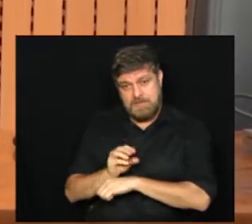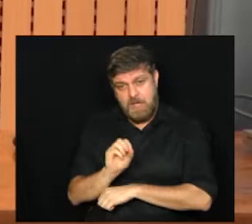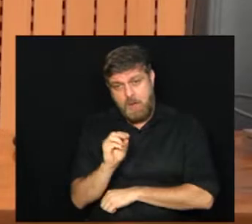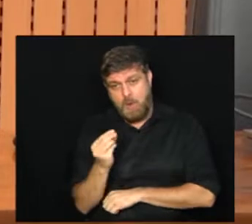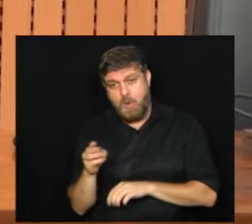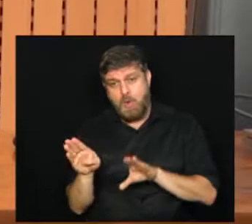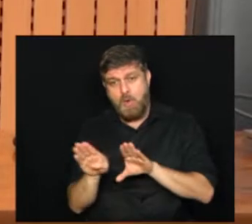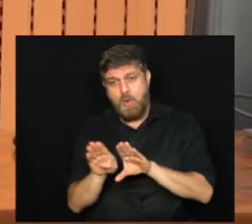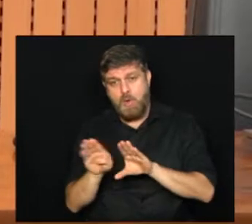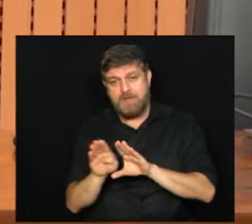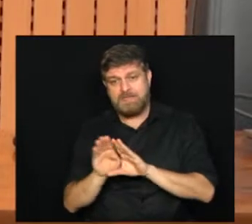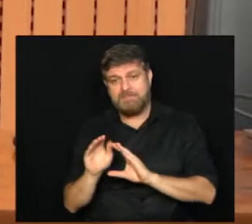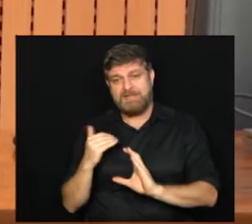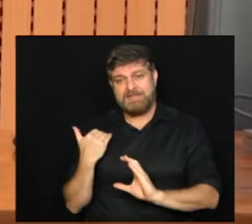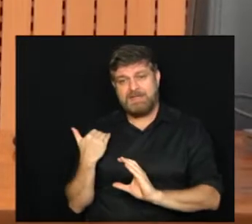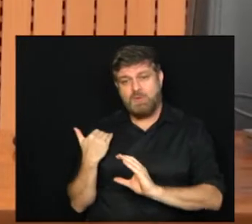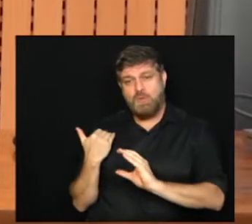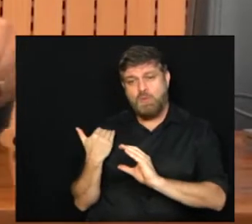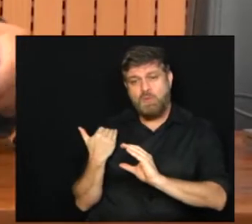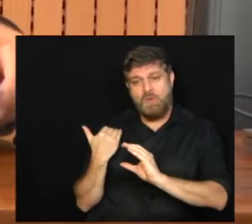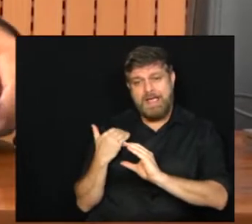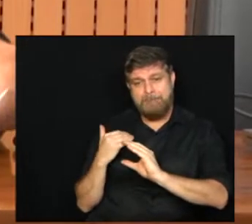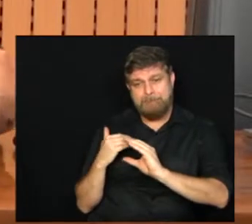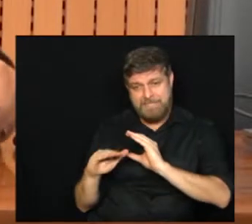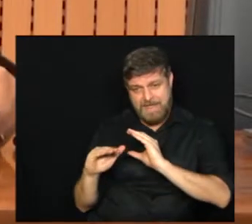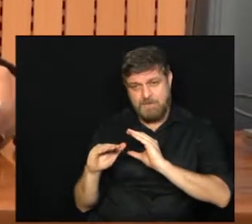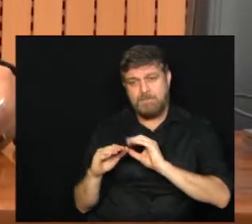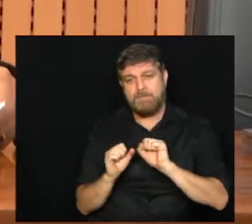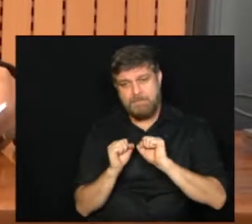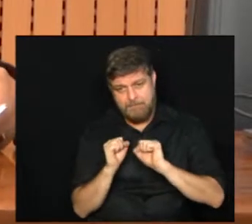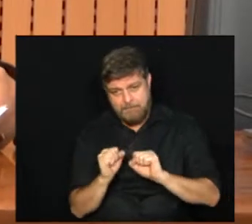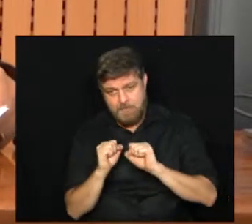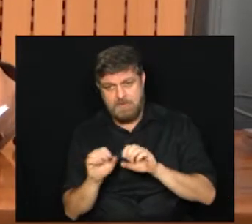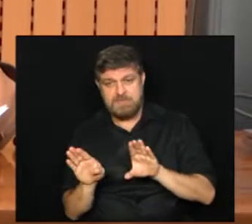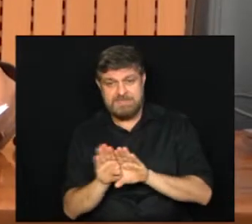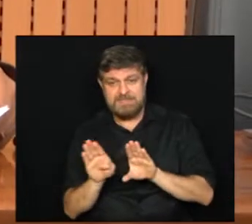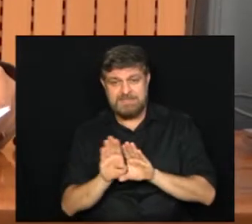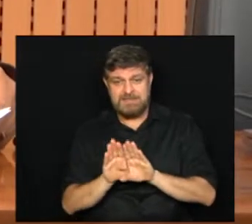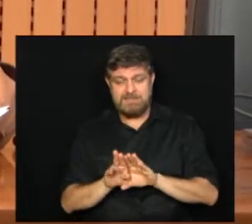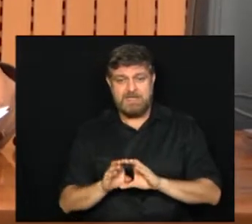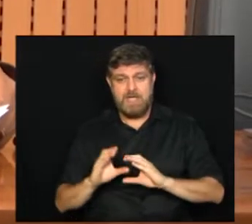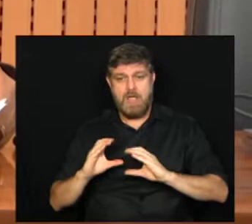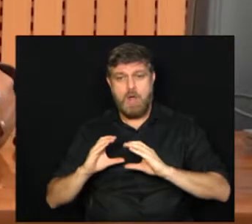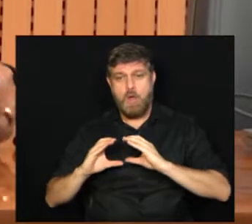Eu lembro o e-mail para você que está nos acompanhando, é